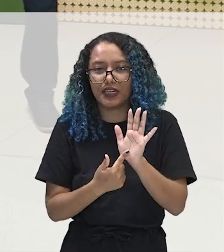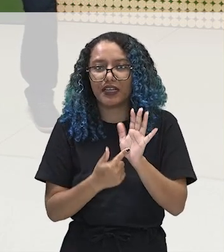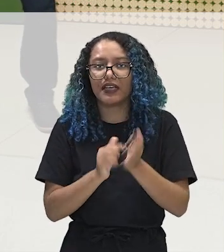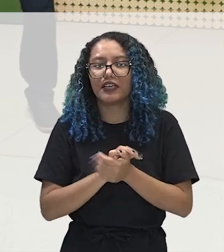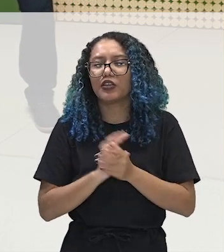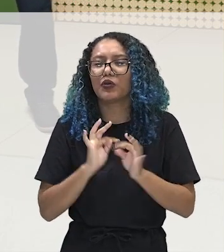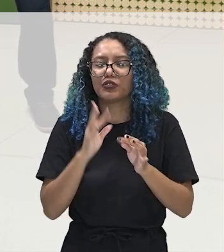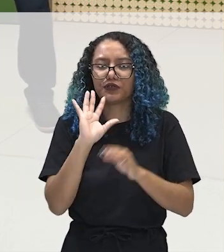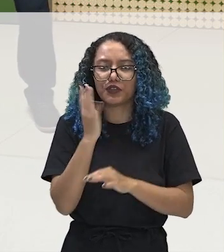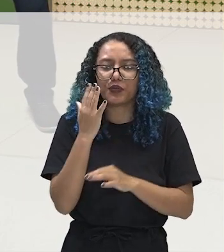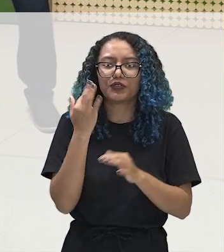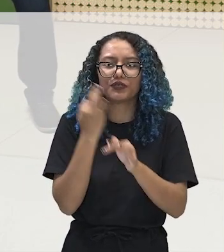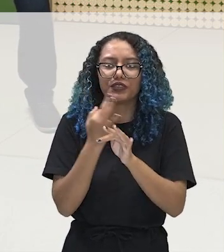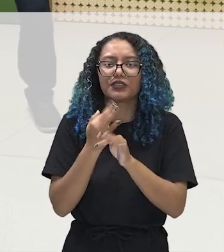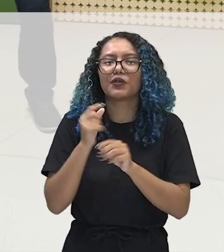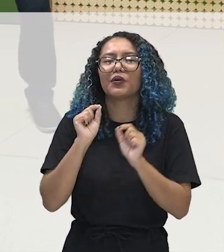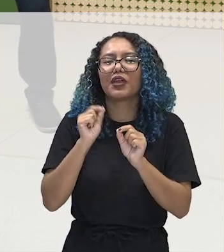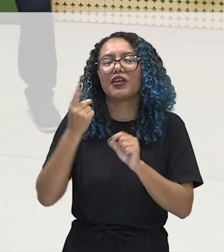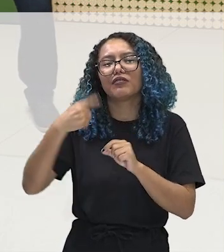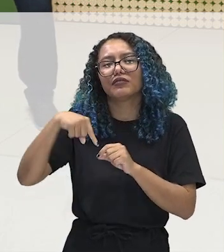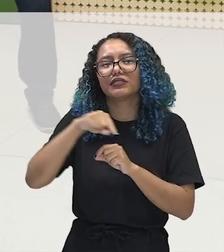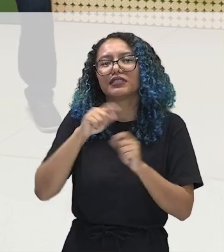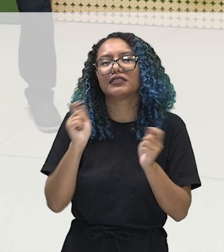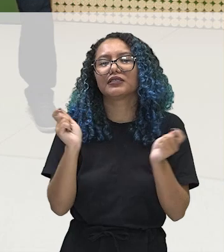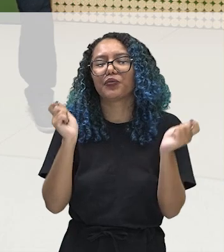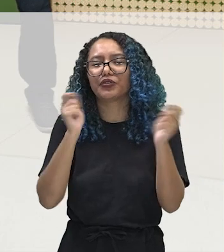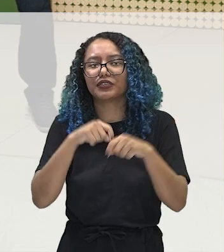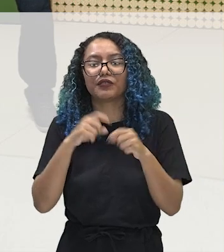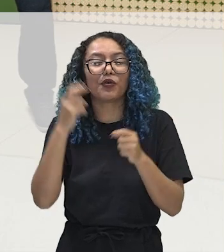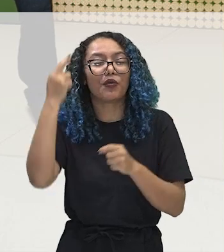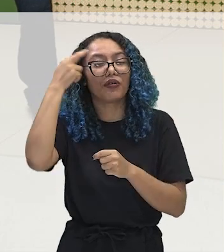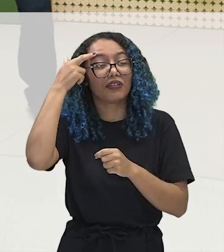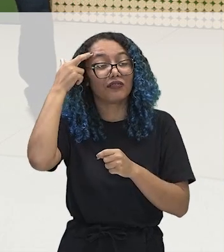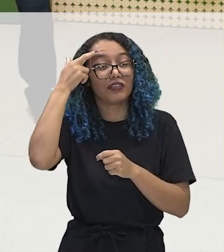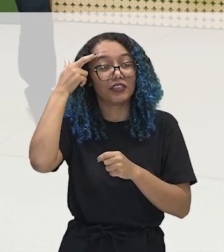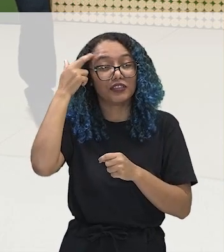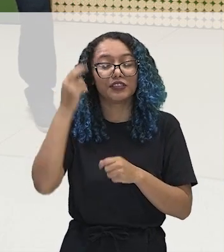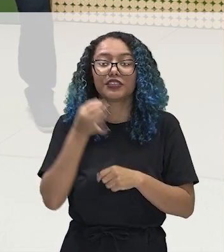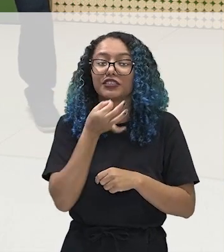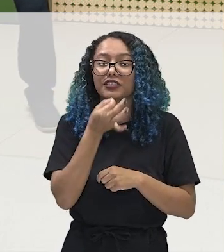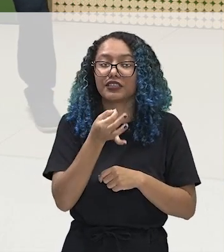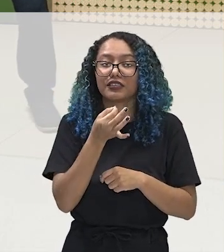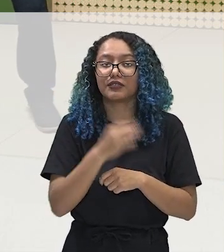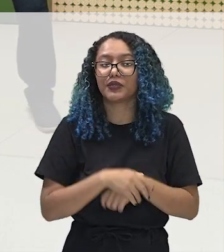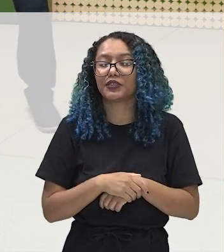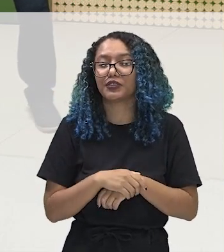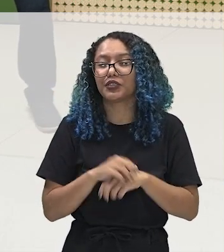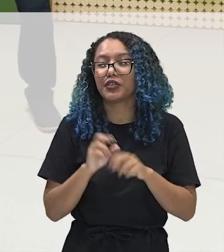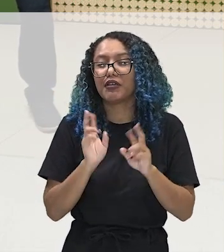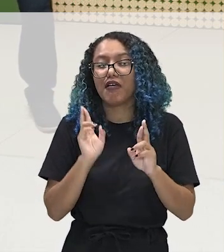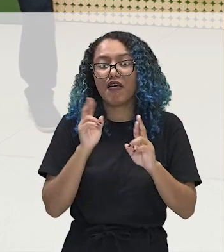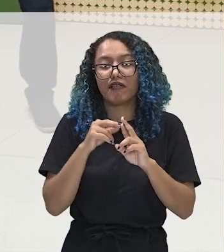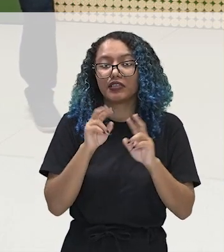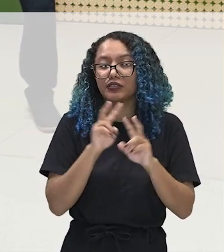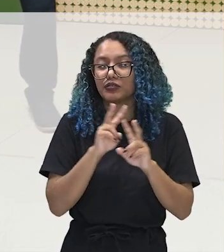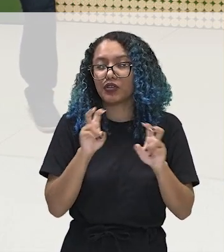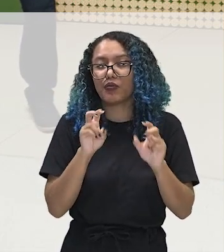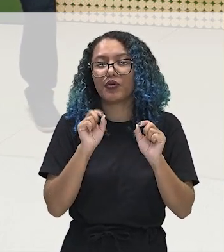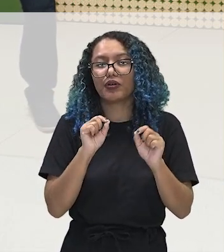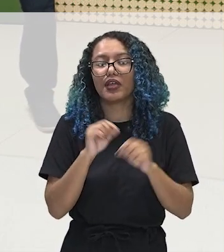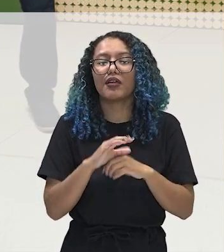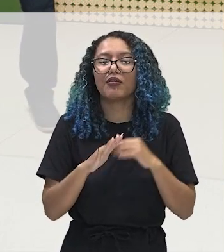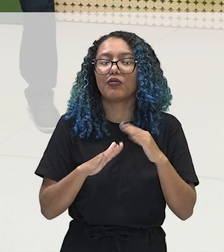fenômenos físicos, vocês sejam capazes de refletir criticamente a respeito do desenvolvimento de